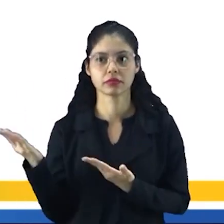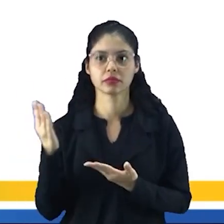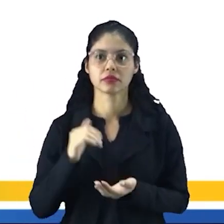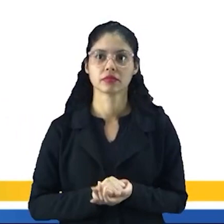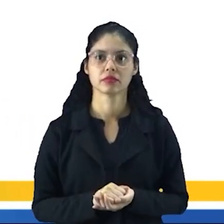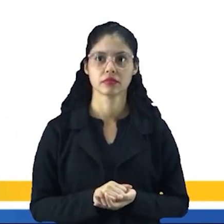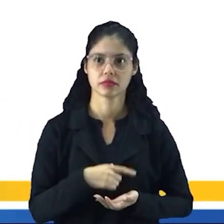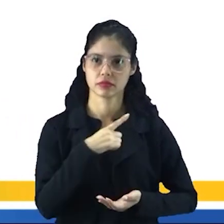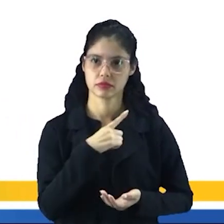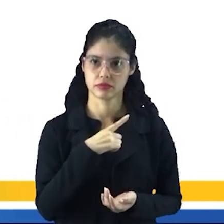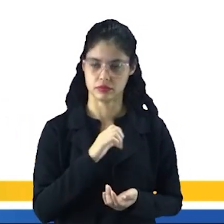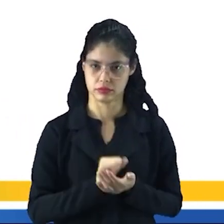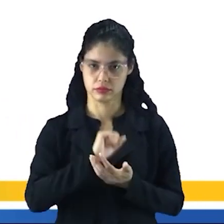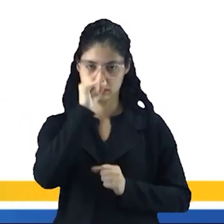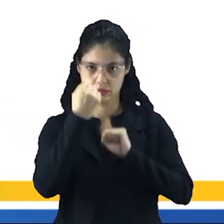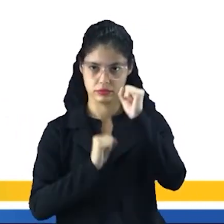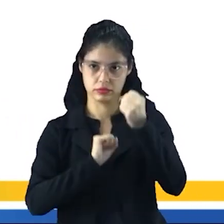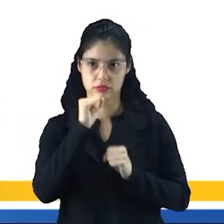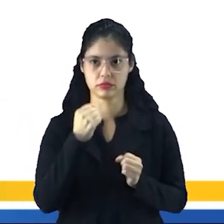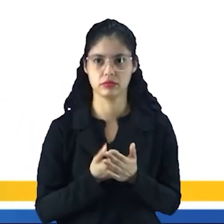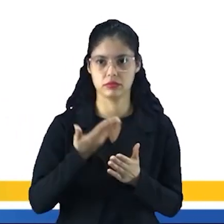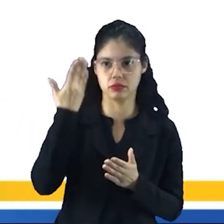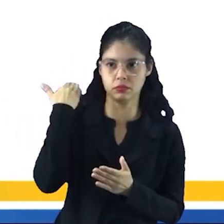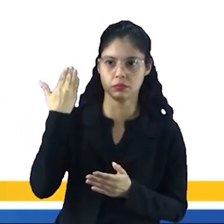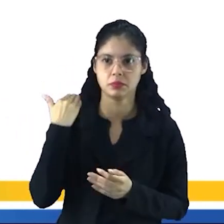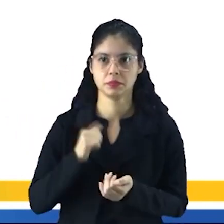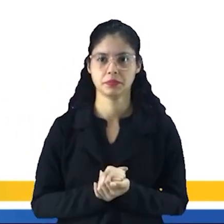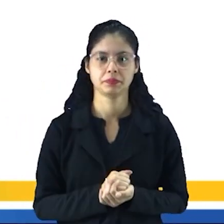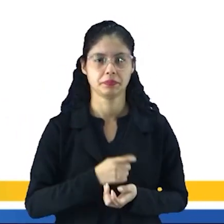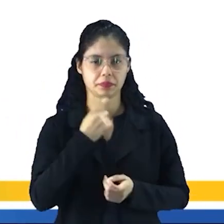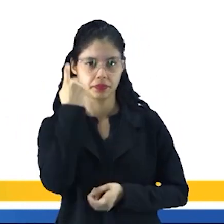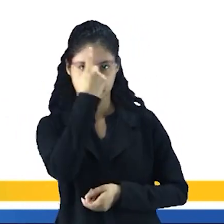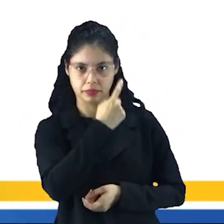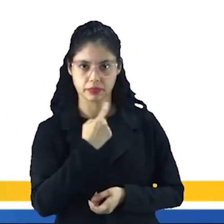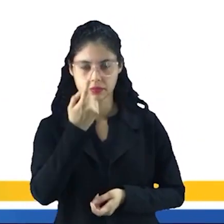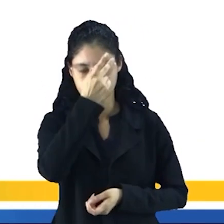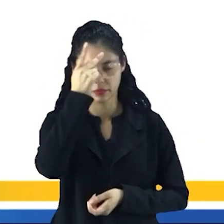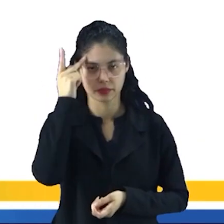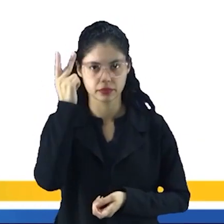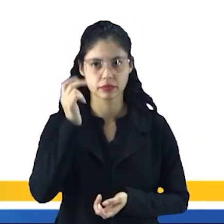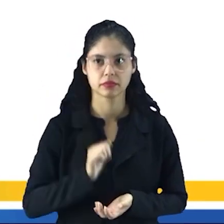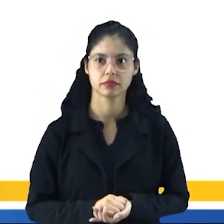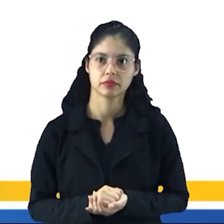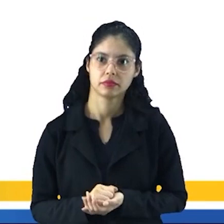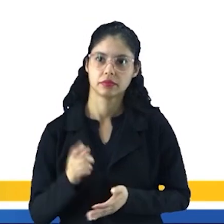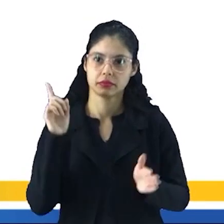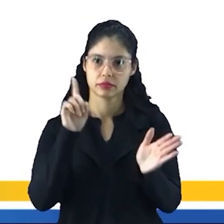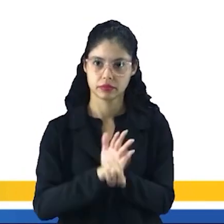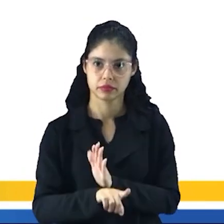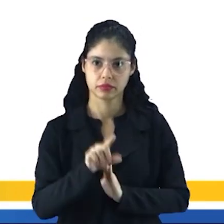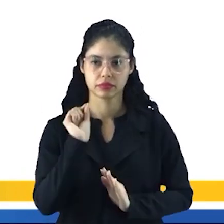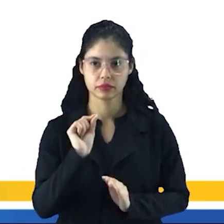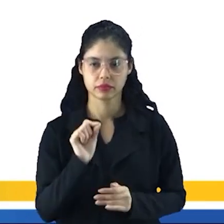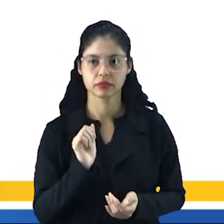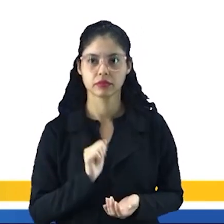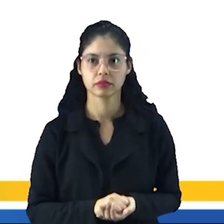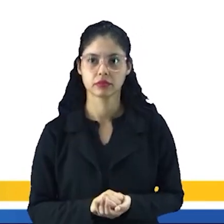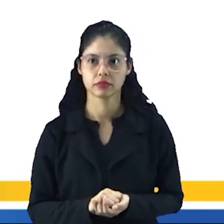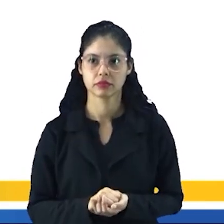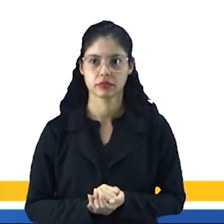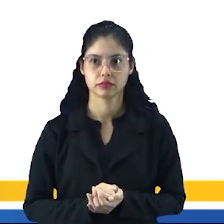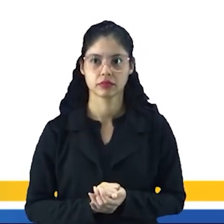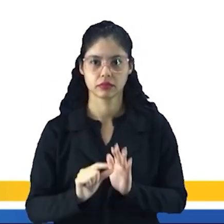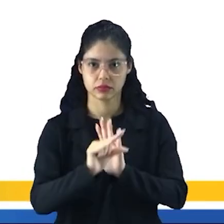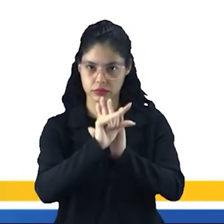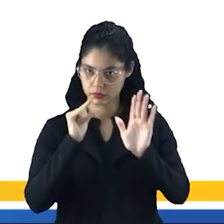tem chaminés, né, das fábricas atrás desse monte de cabeças. E a pergunta é a seguinte, ele